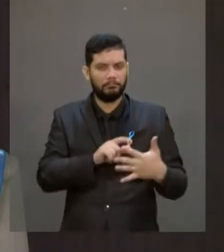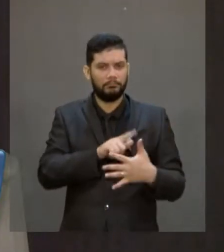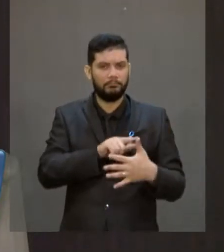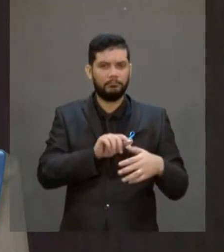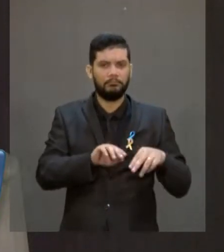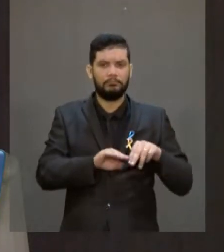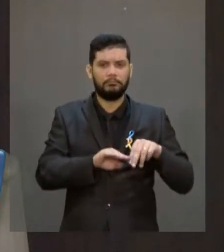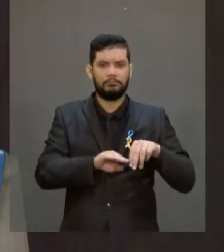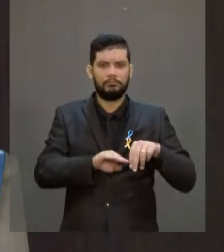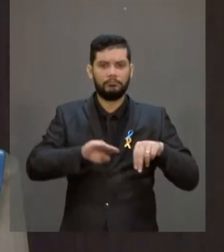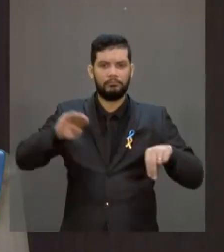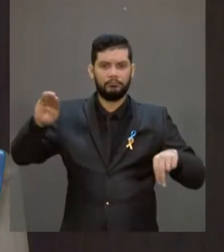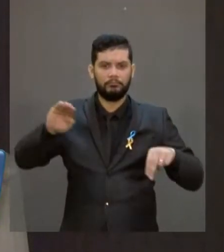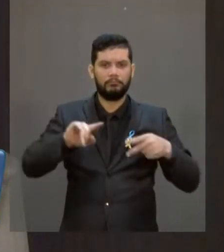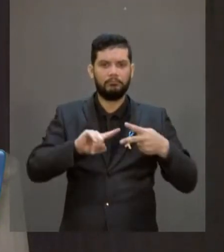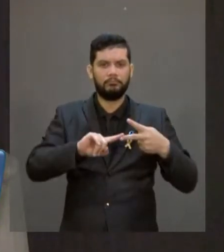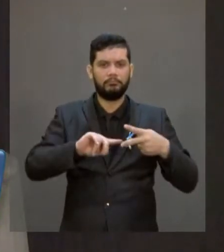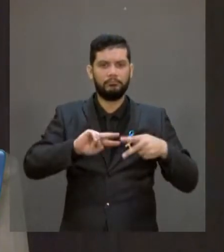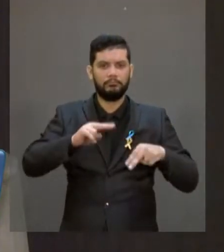carreira e remuneração,